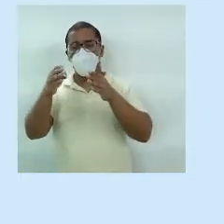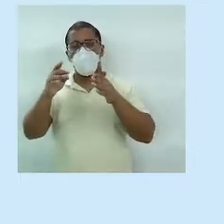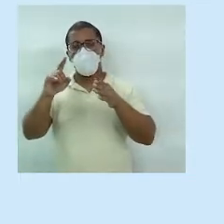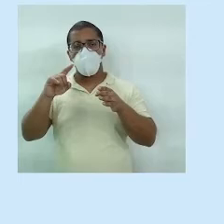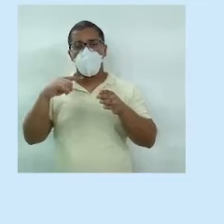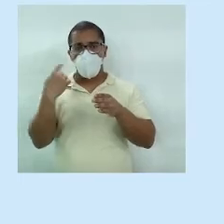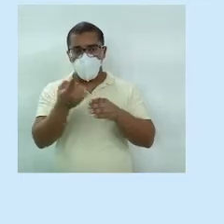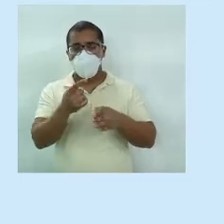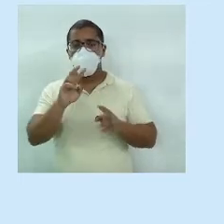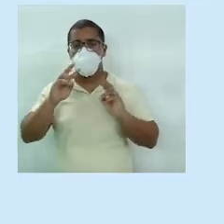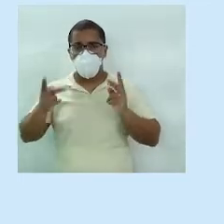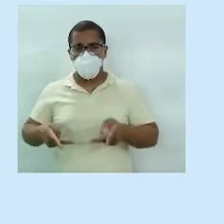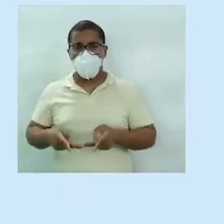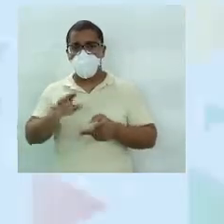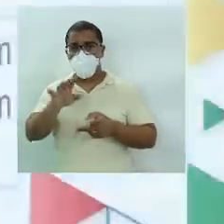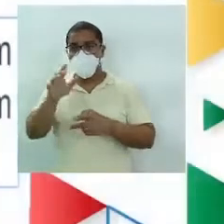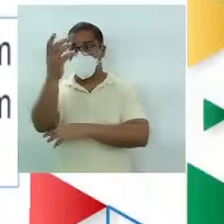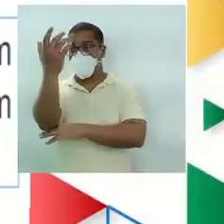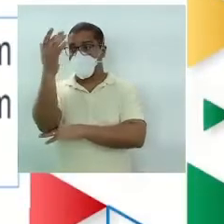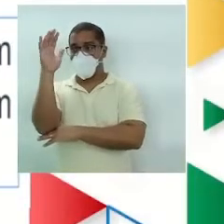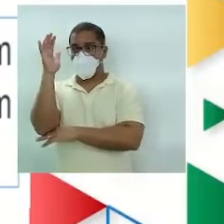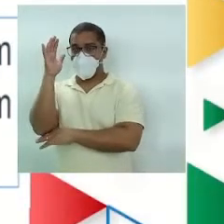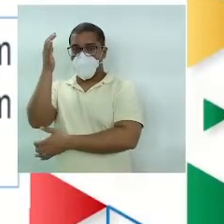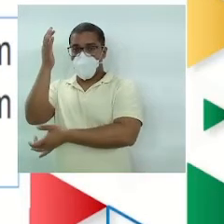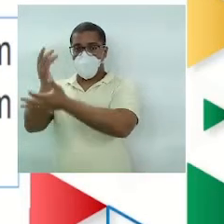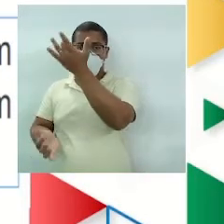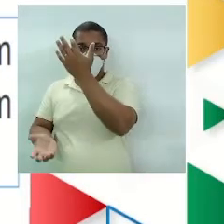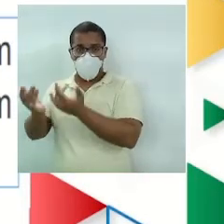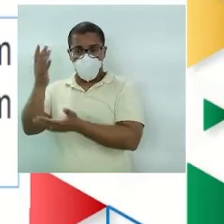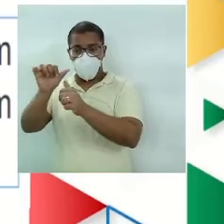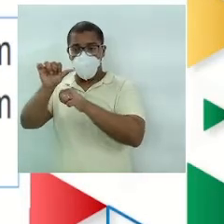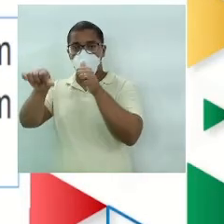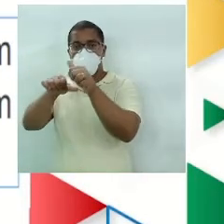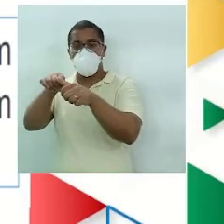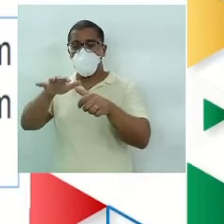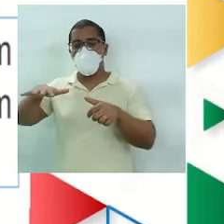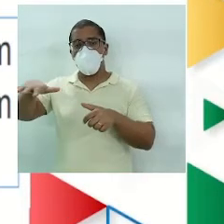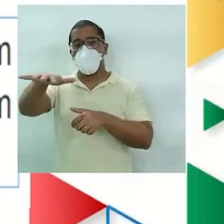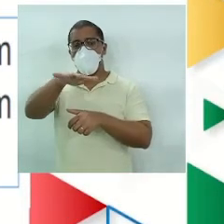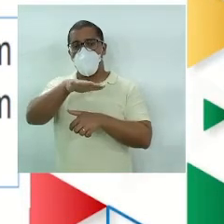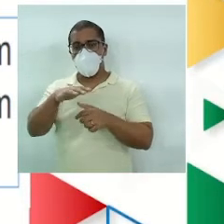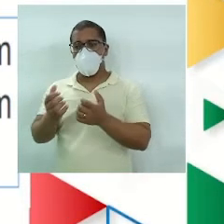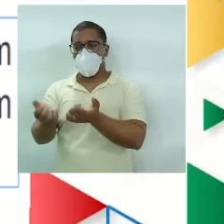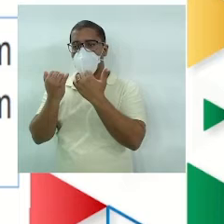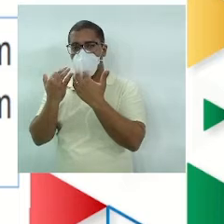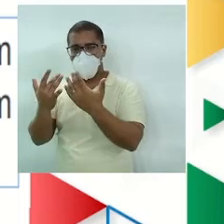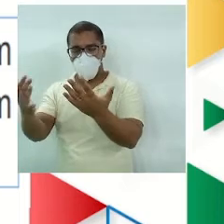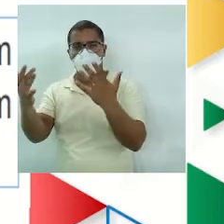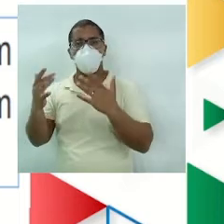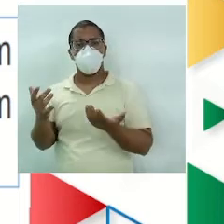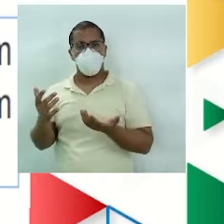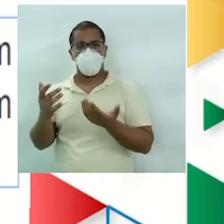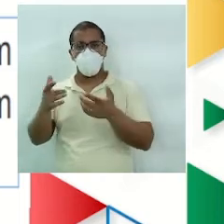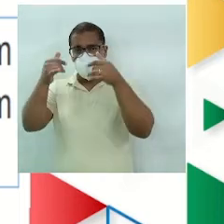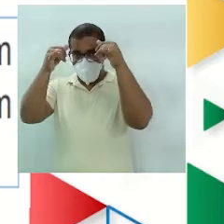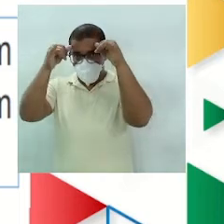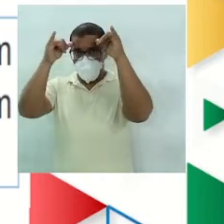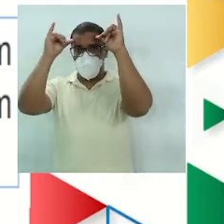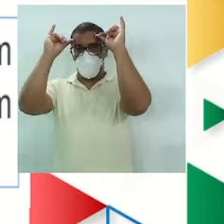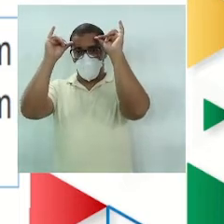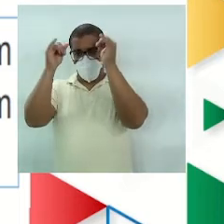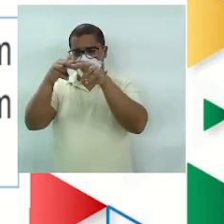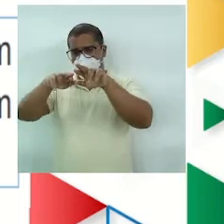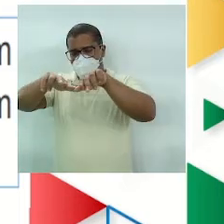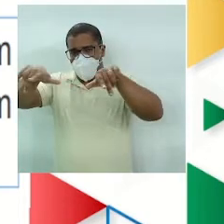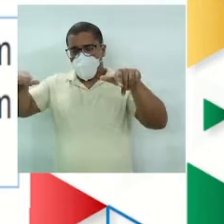dia. Já as queimadas nas florestas, para transformar suas áreas em plantação, criação de gado e pastagens, também